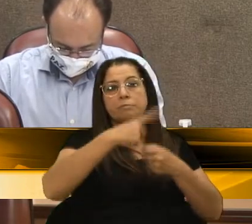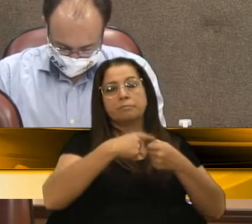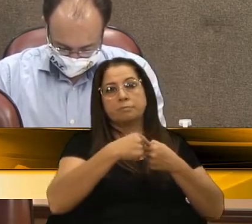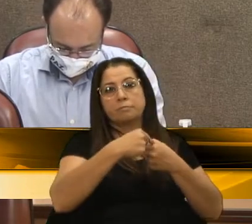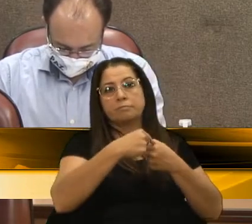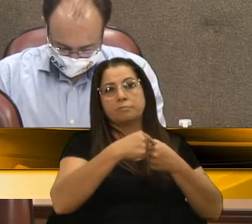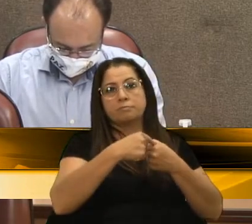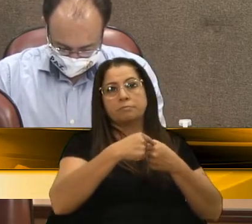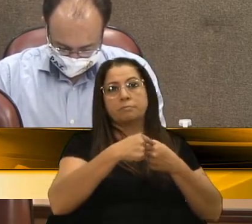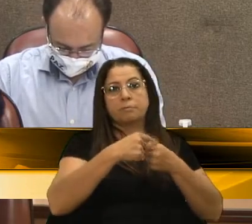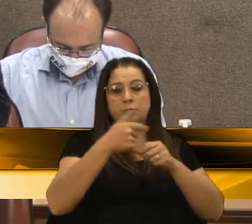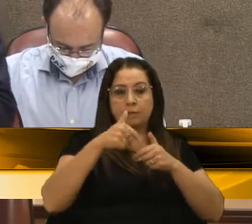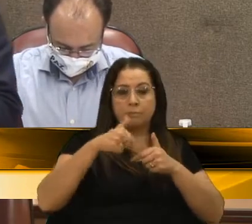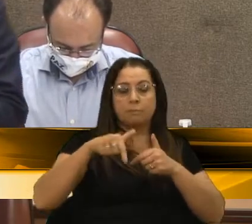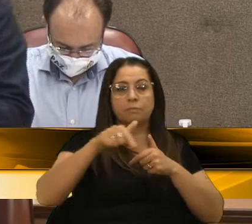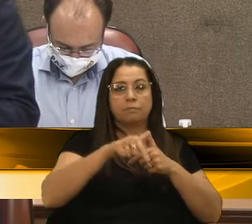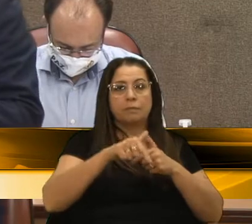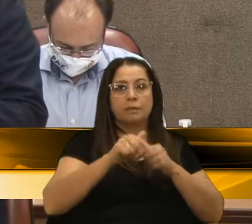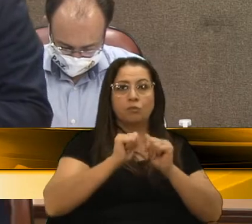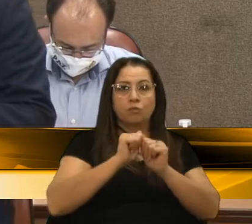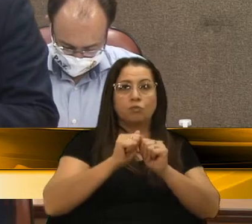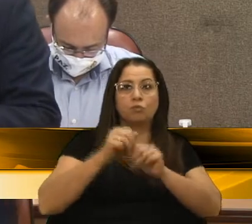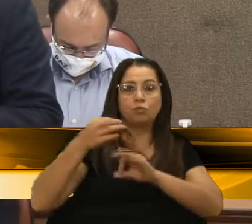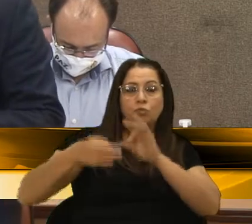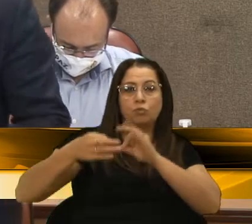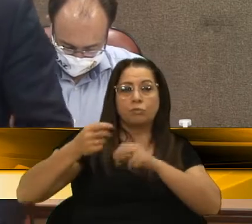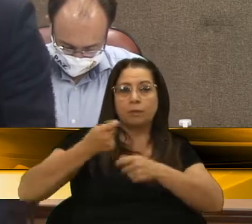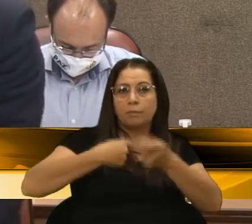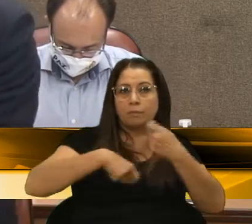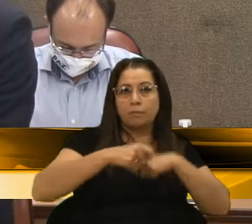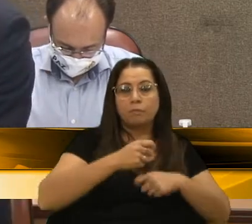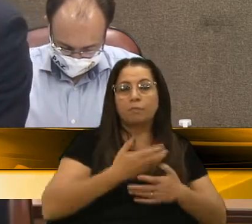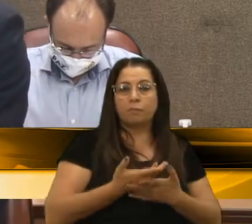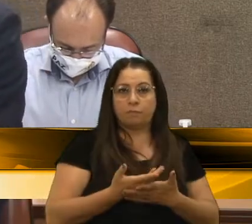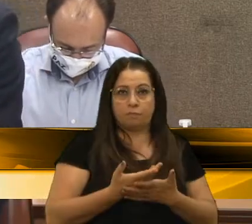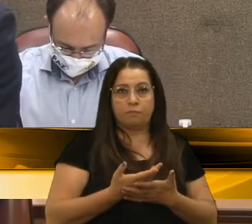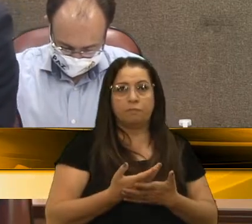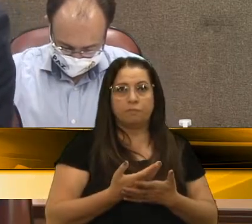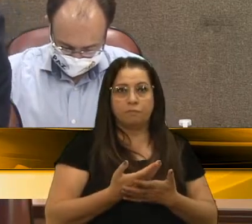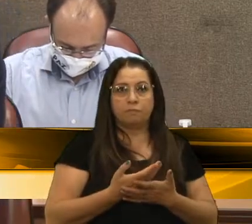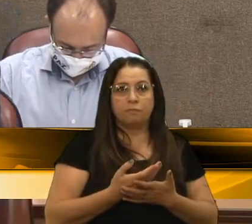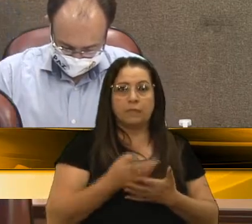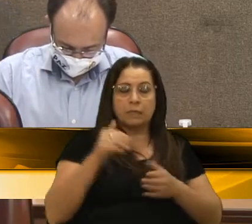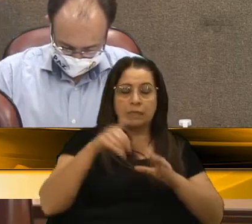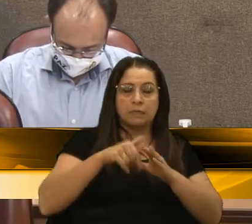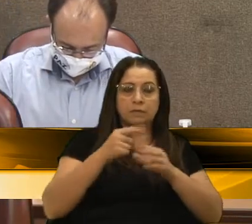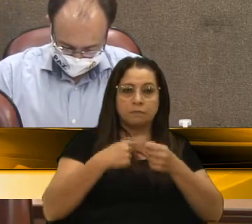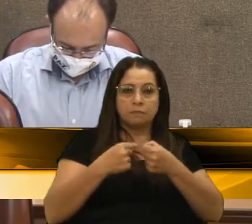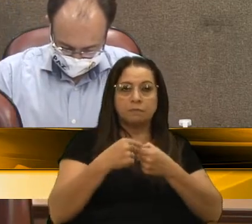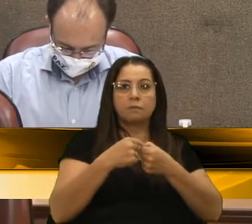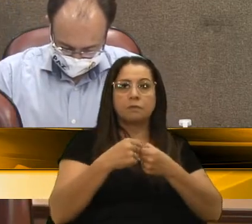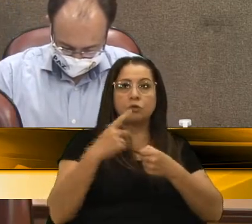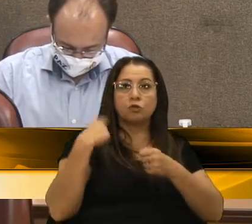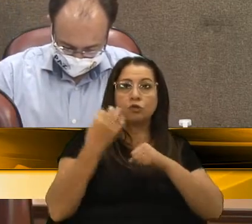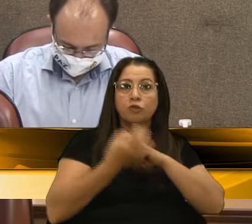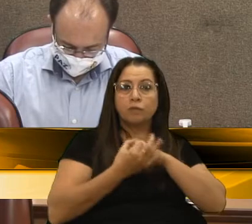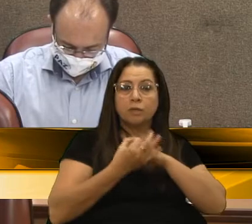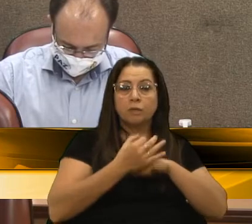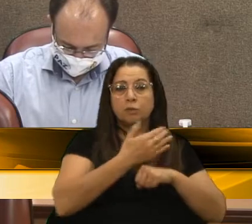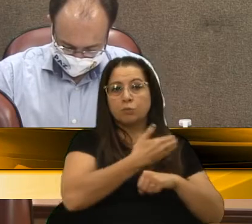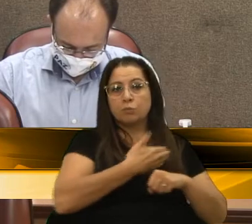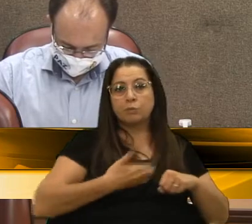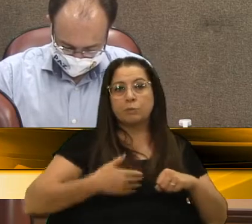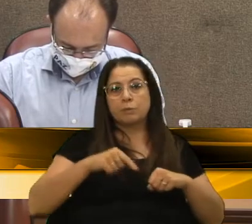sua atuação jurídica e administrativa no nosso município, dos advogados públicos de Caxias do